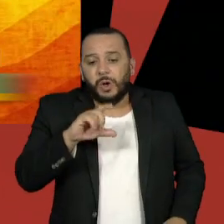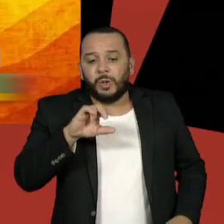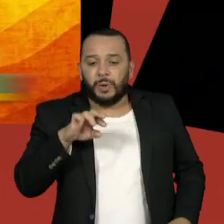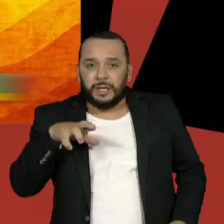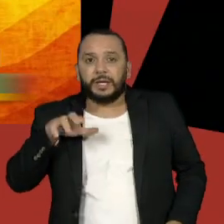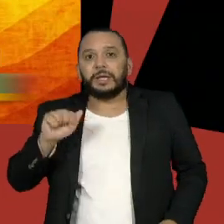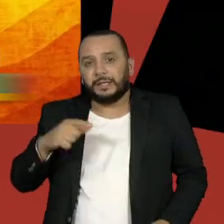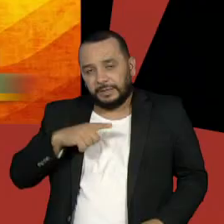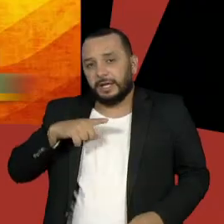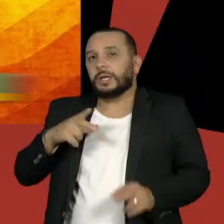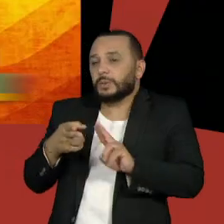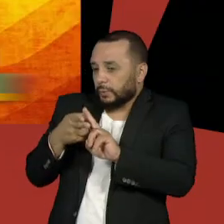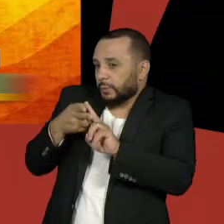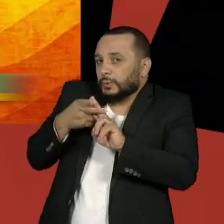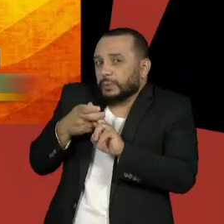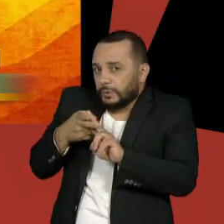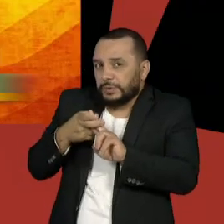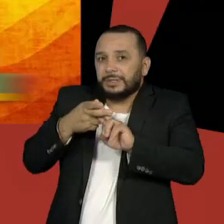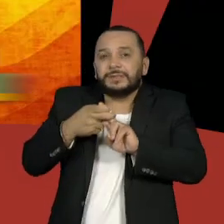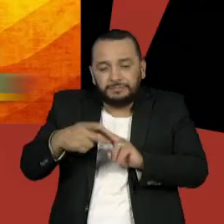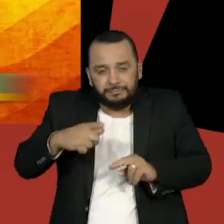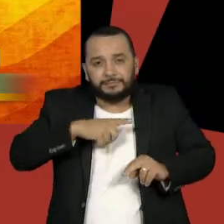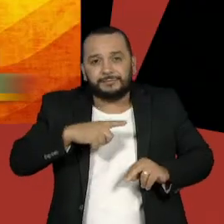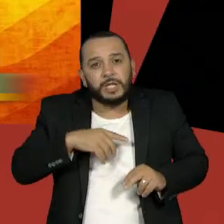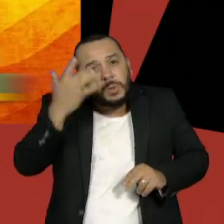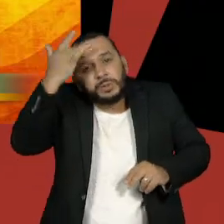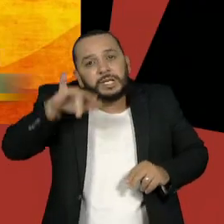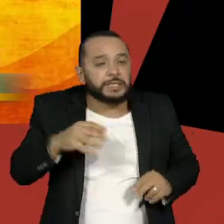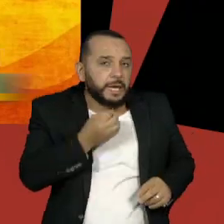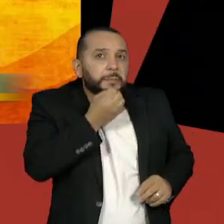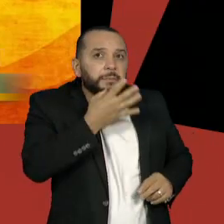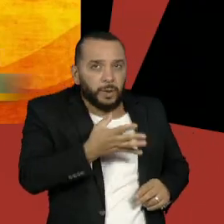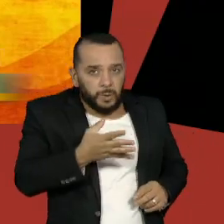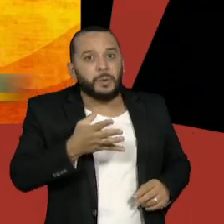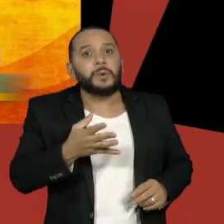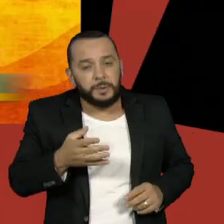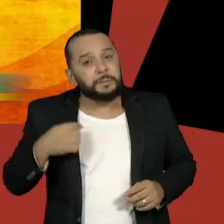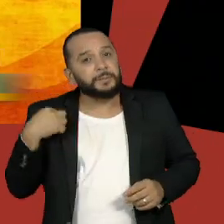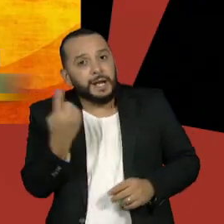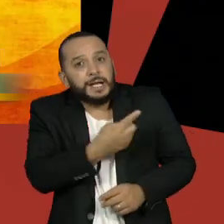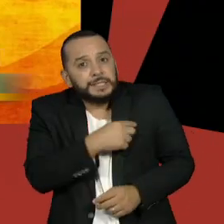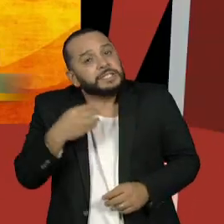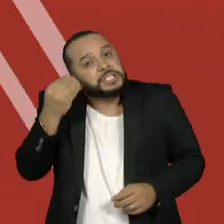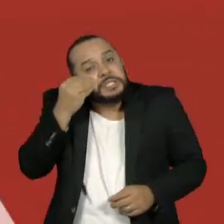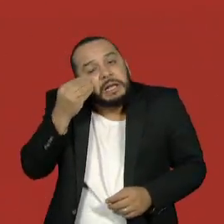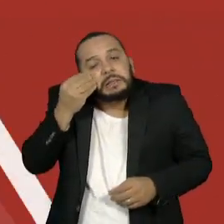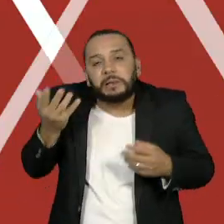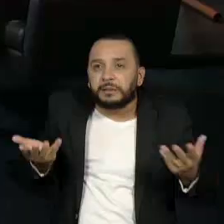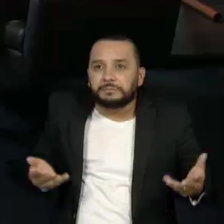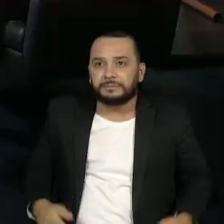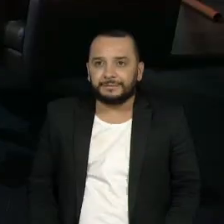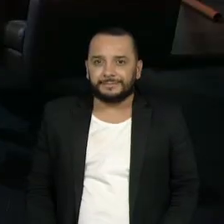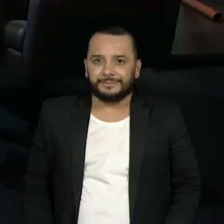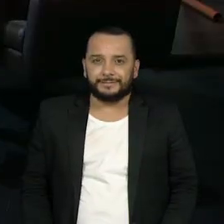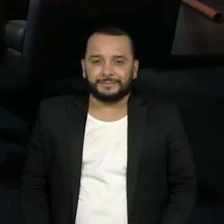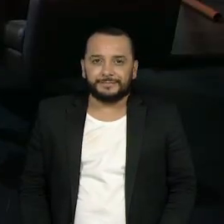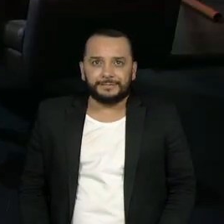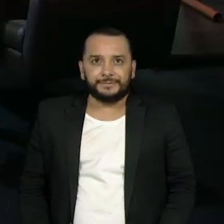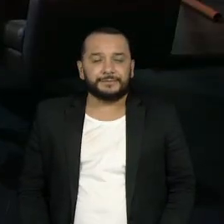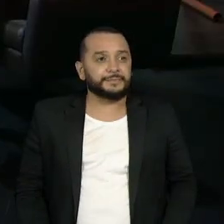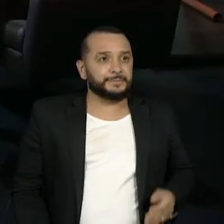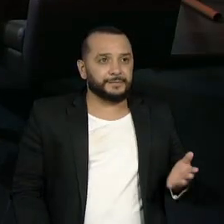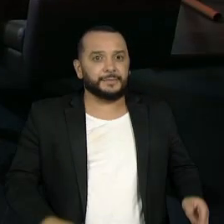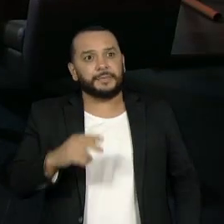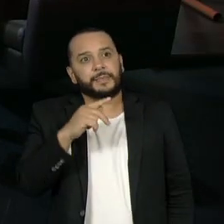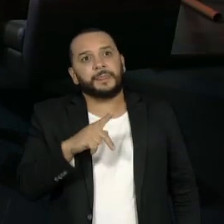tem nossos não sei se funciona mas a gente tentos o